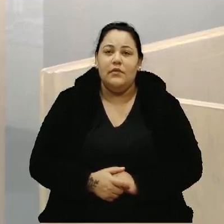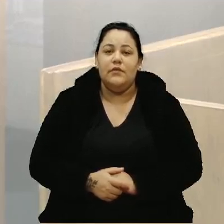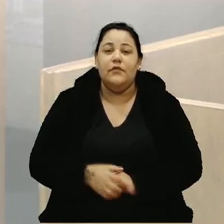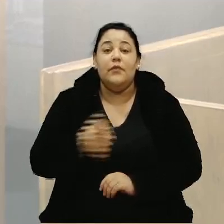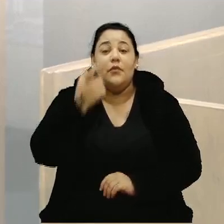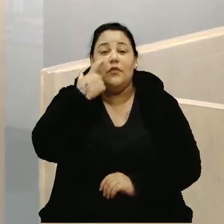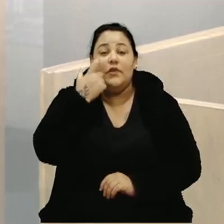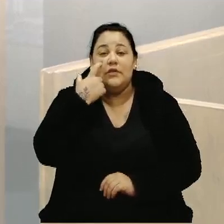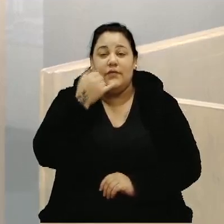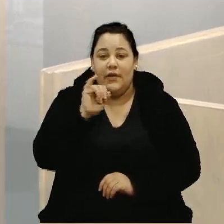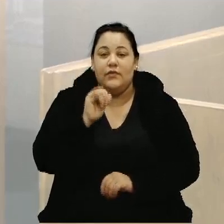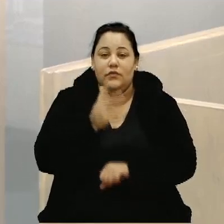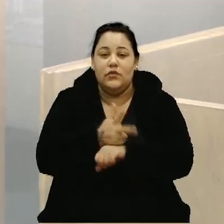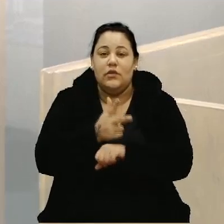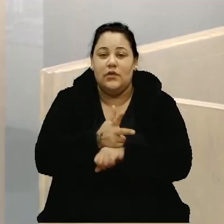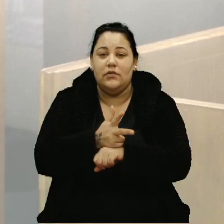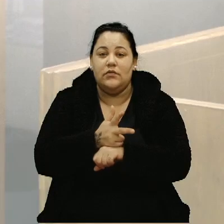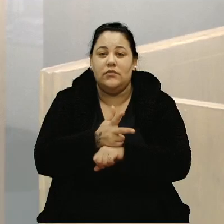agora.